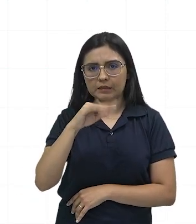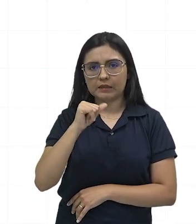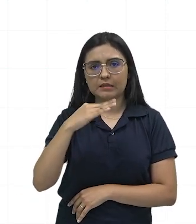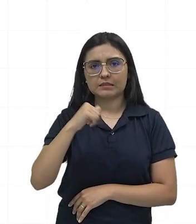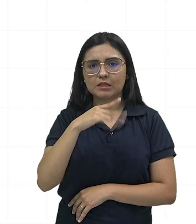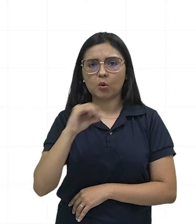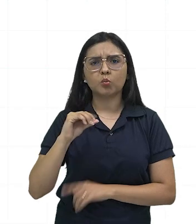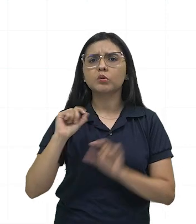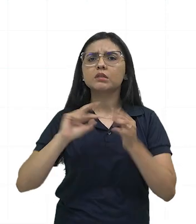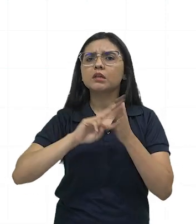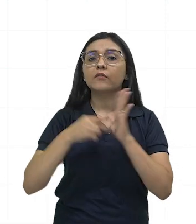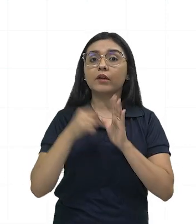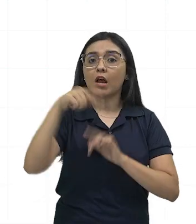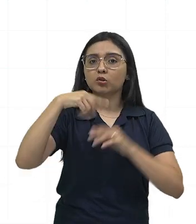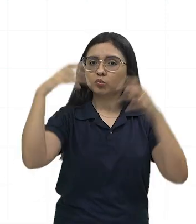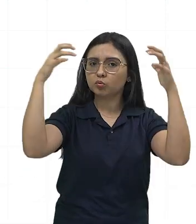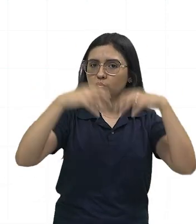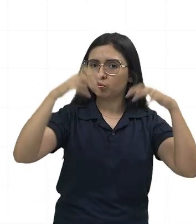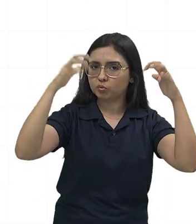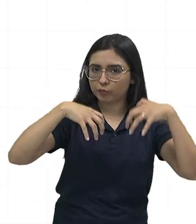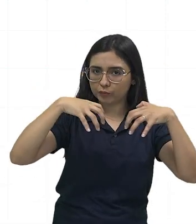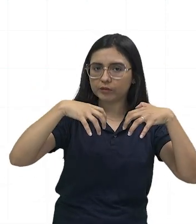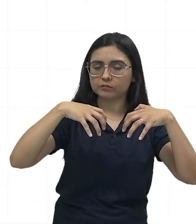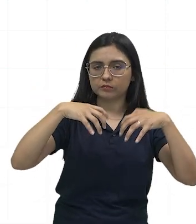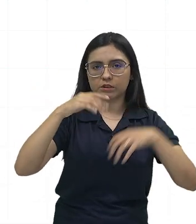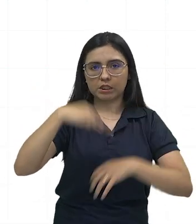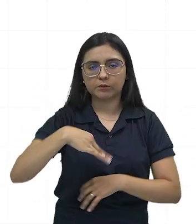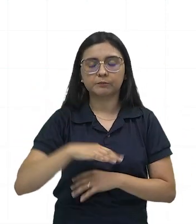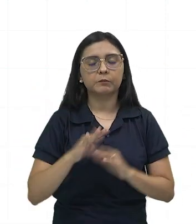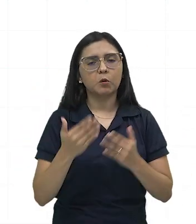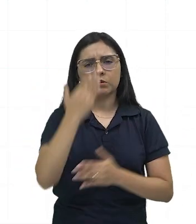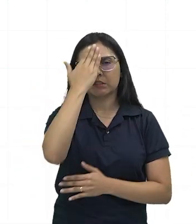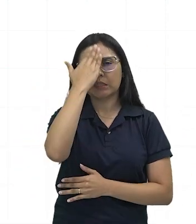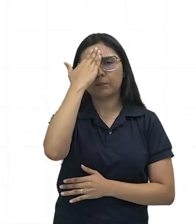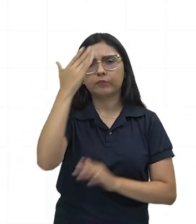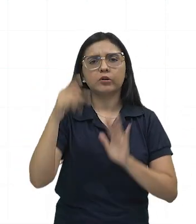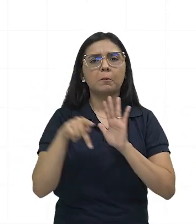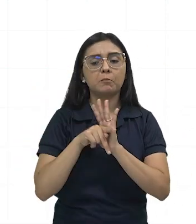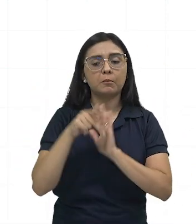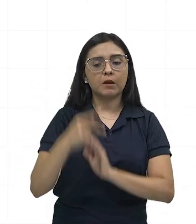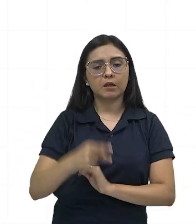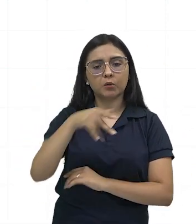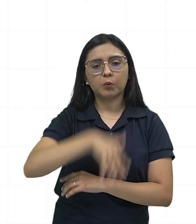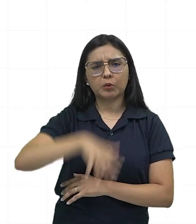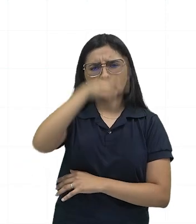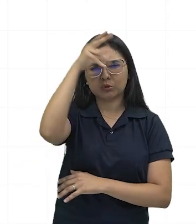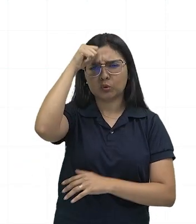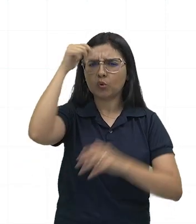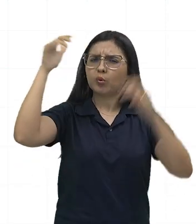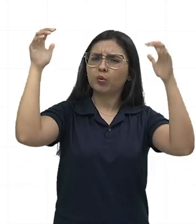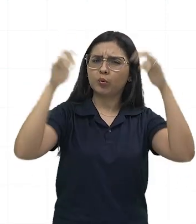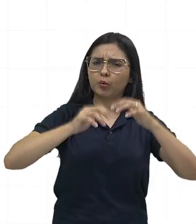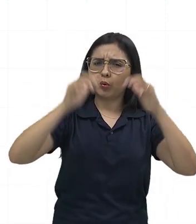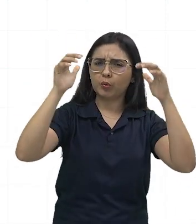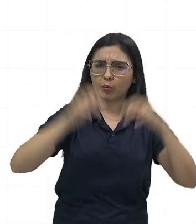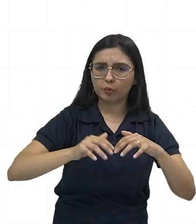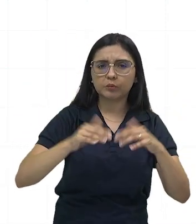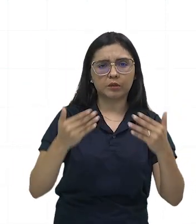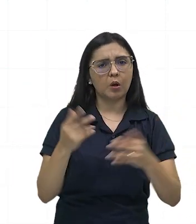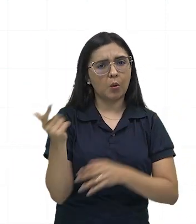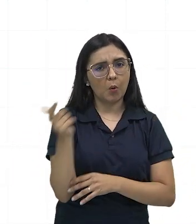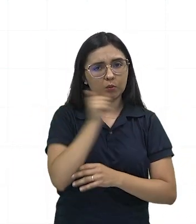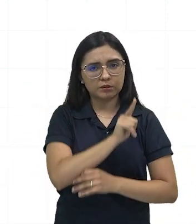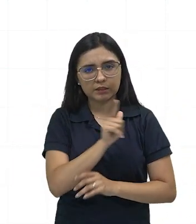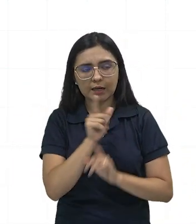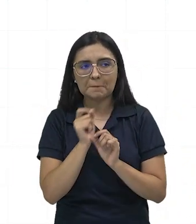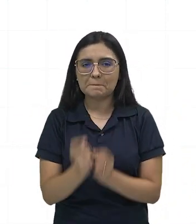está falando de chuva, né? Então, nós sabemos que a nossa região chove bastante, né? A gente